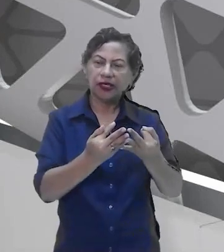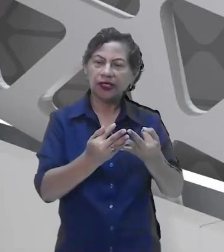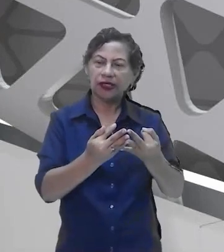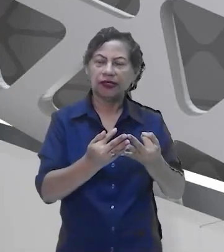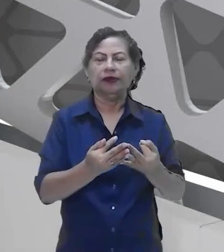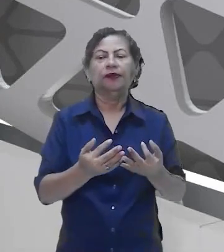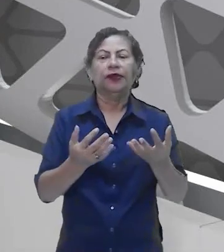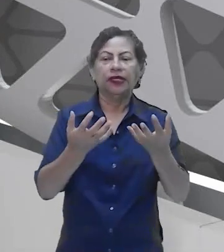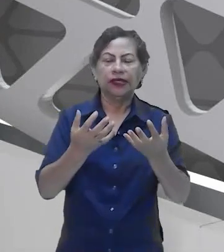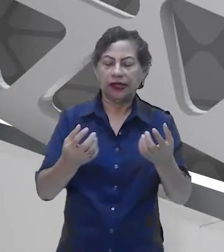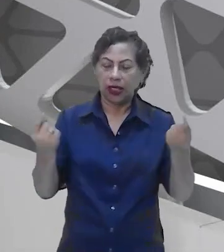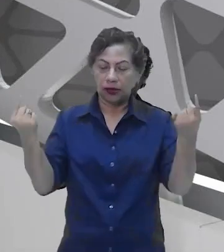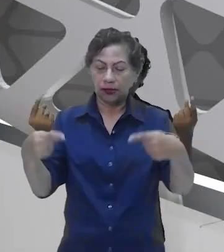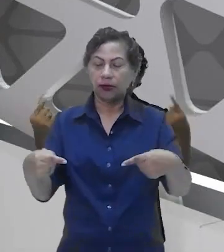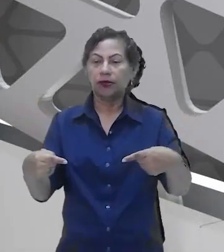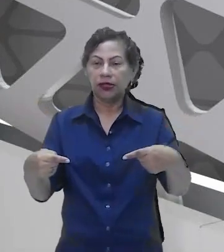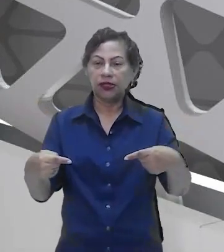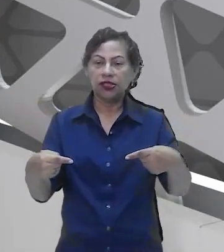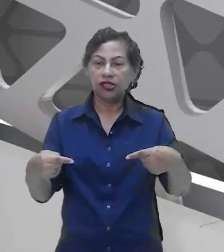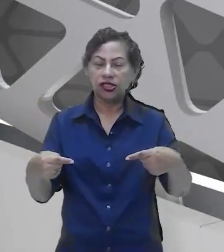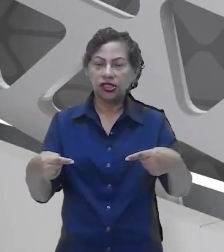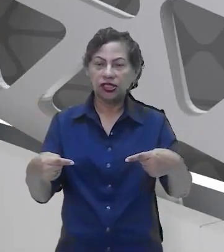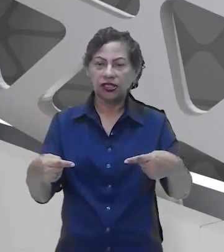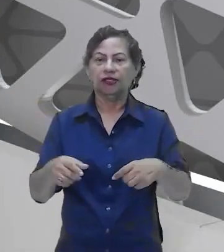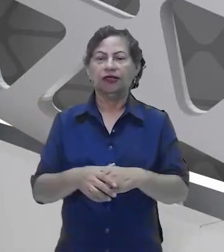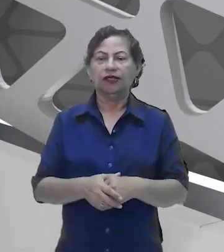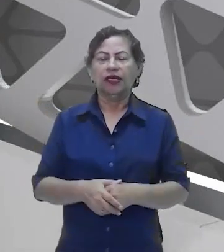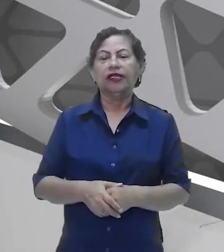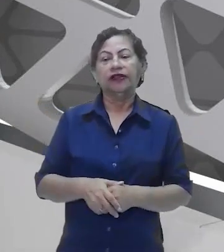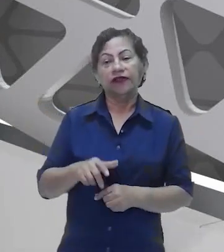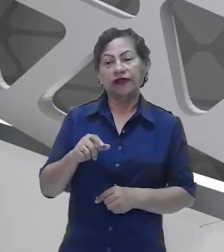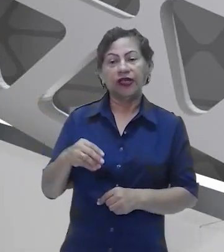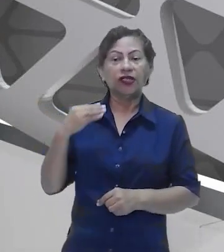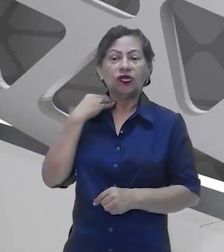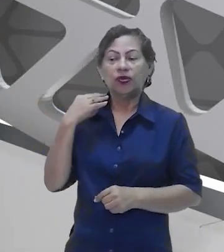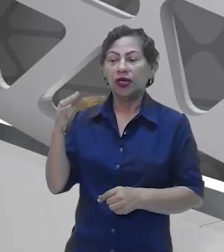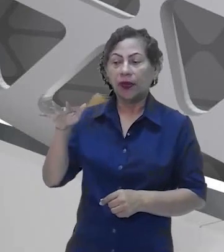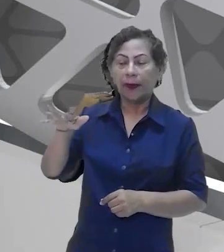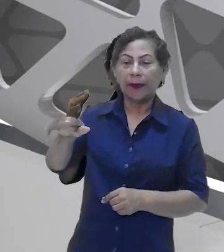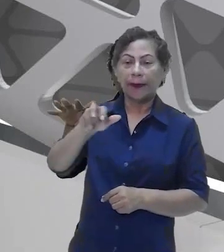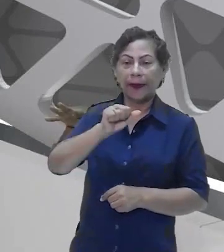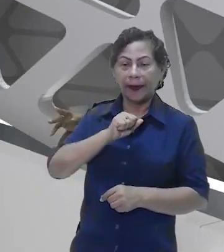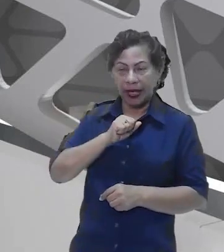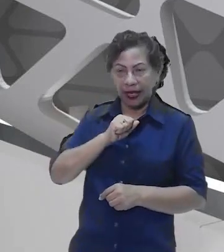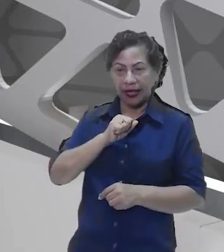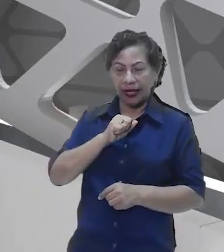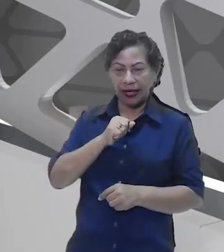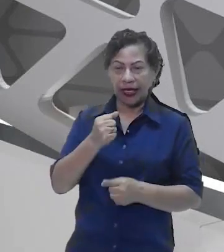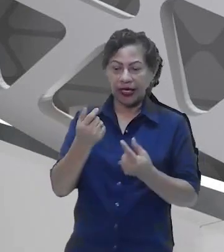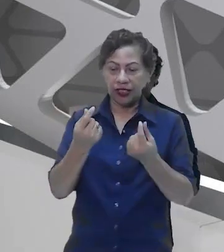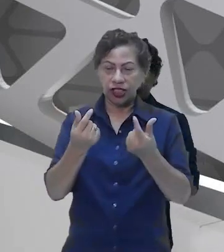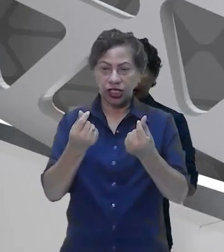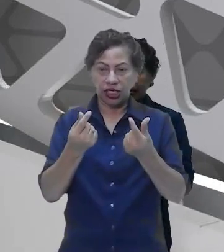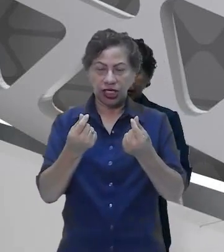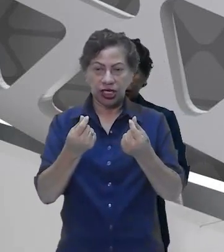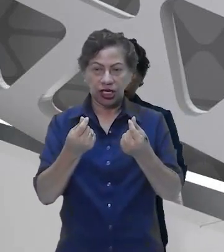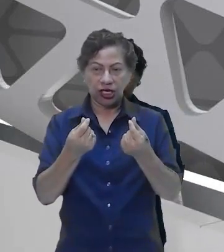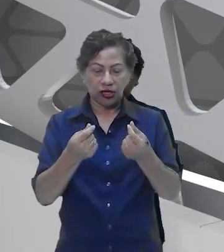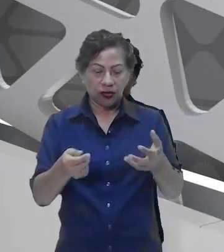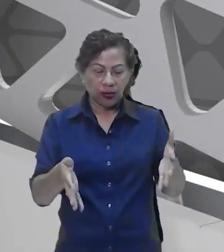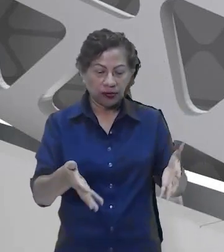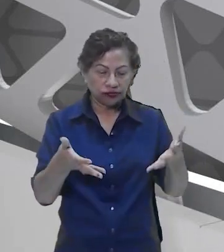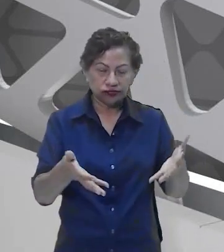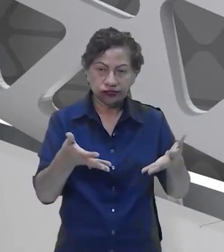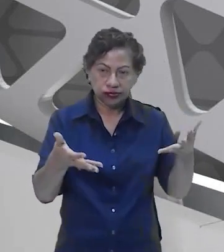tentar se tornar mais competitivo, ele acaba indo ao banco, emprestando dinheiro para modernizar a